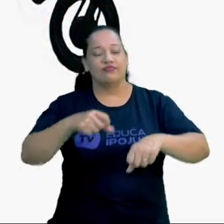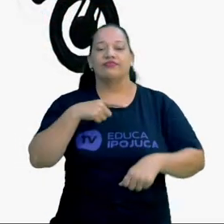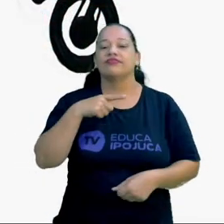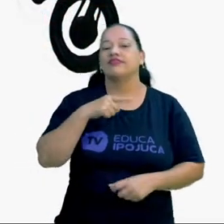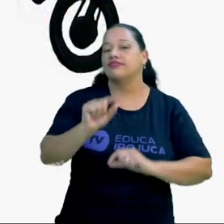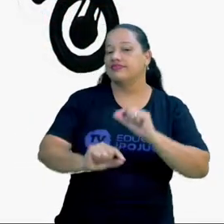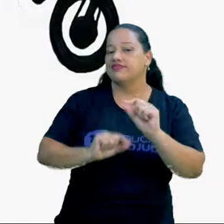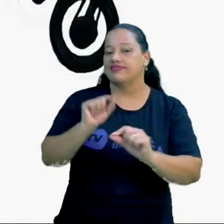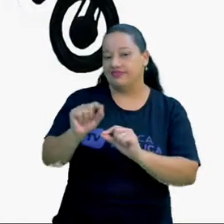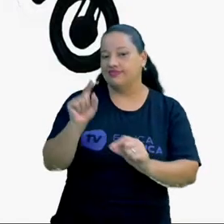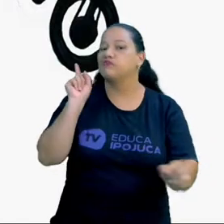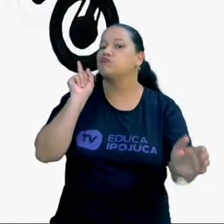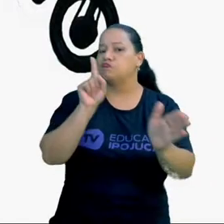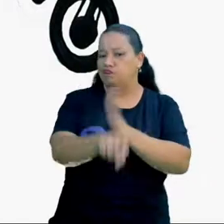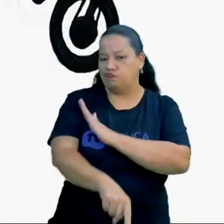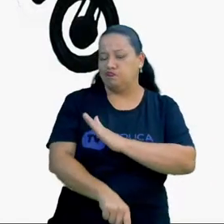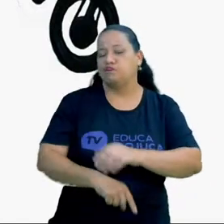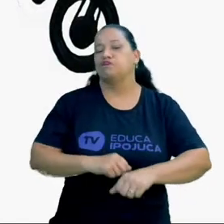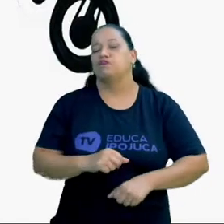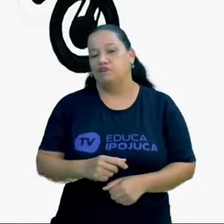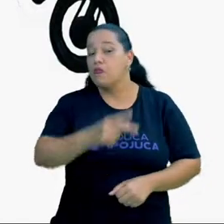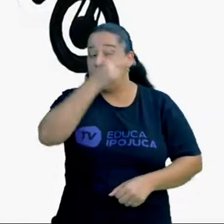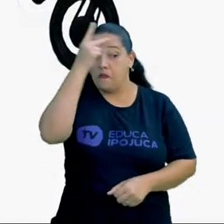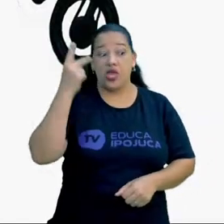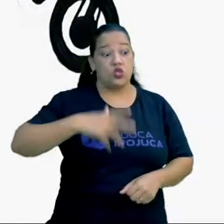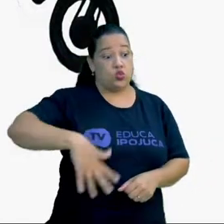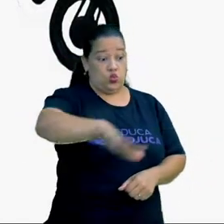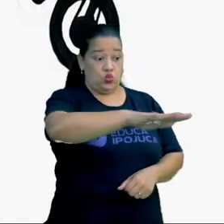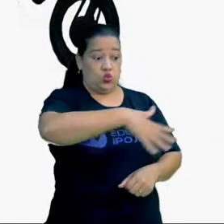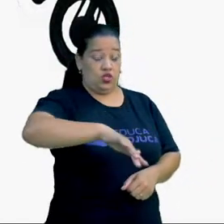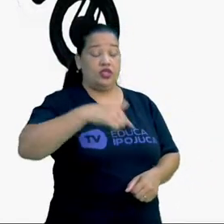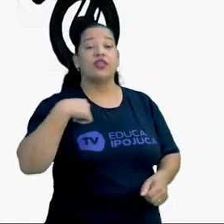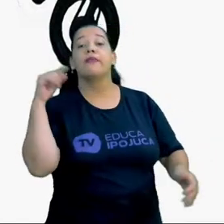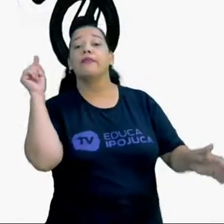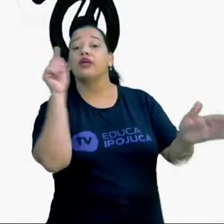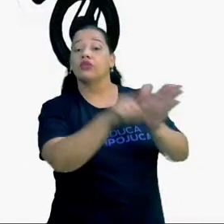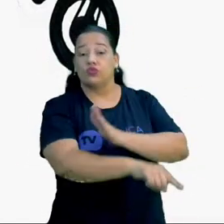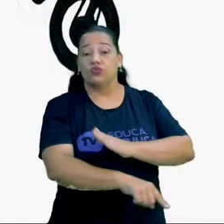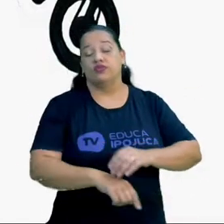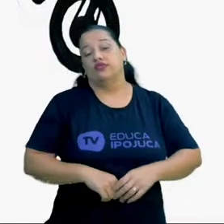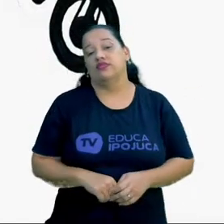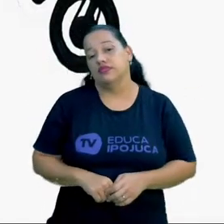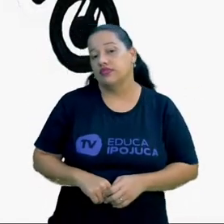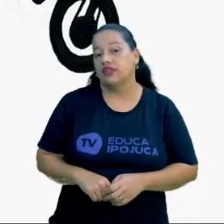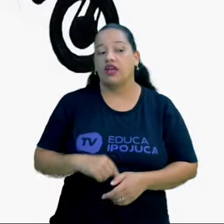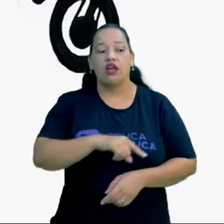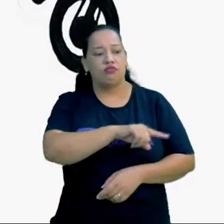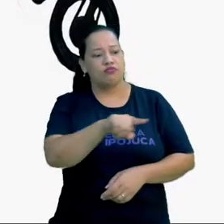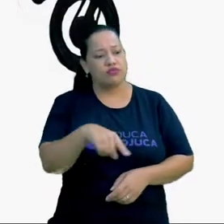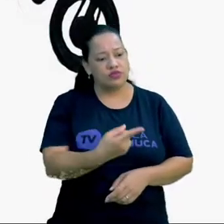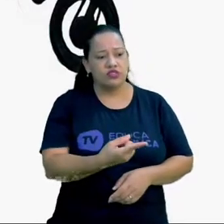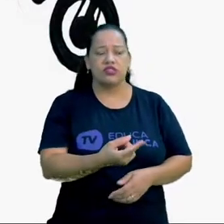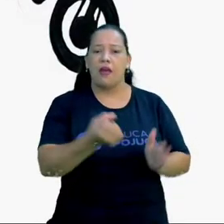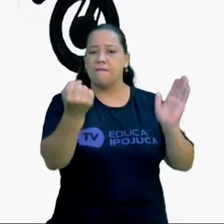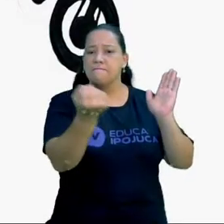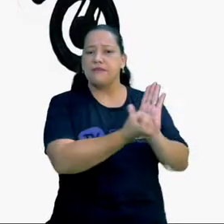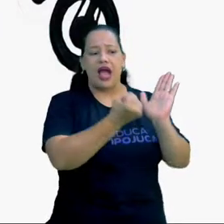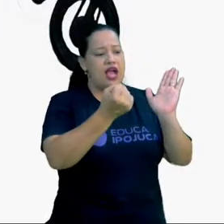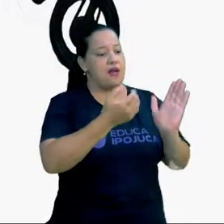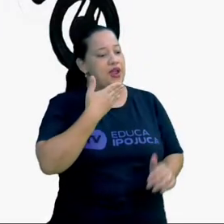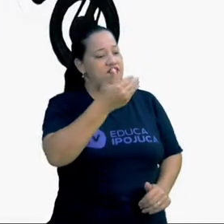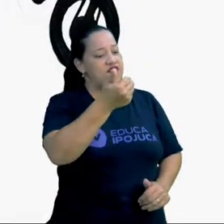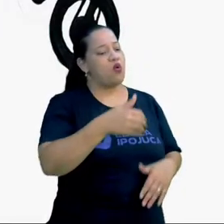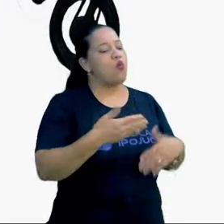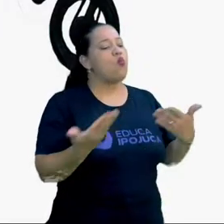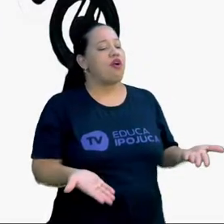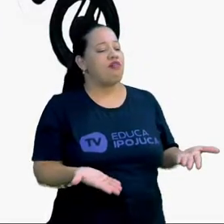feita a seguinte pergunta às pessoas que estavam presentes em relação às marcas preferidas. Então,